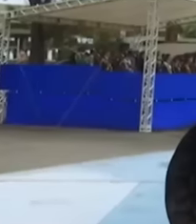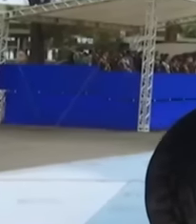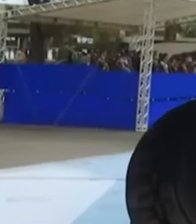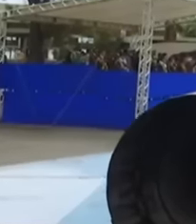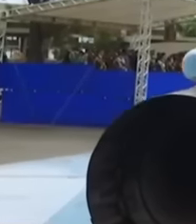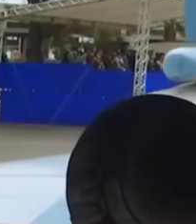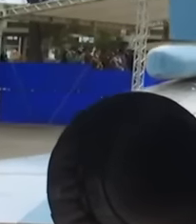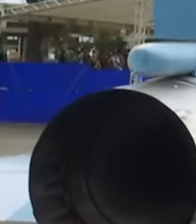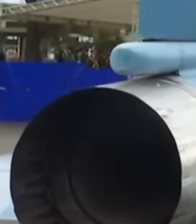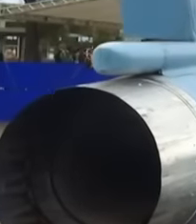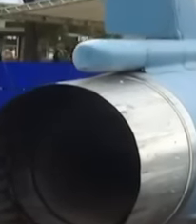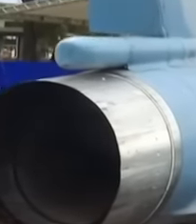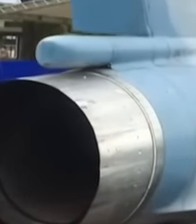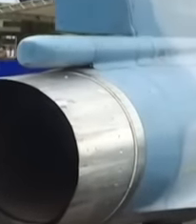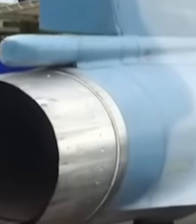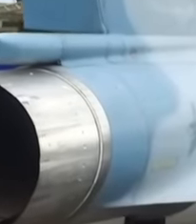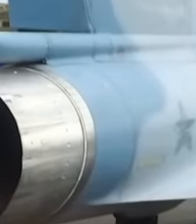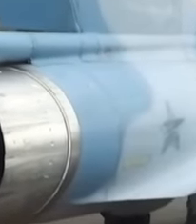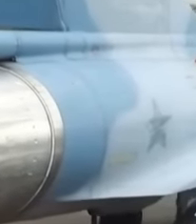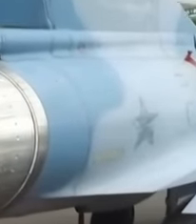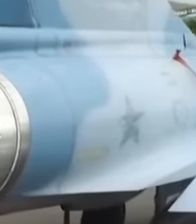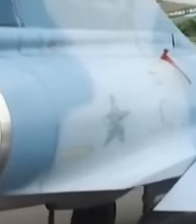brasileira.